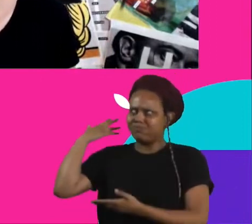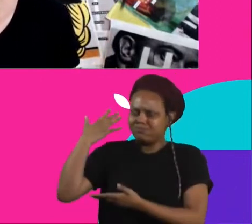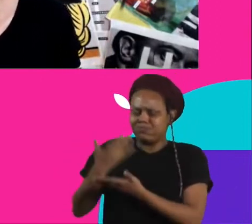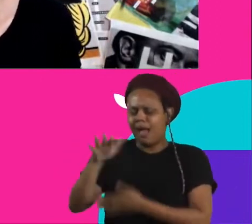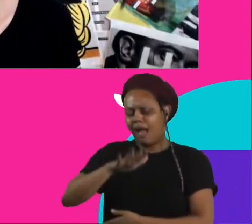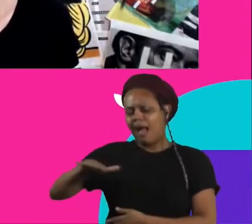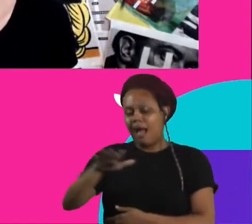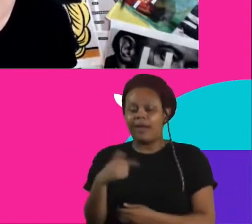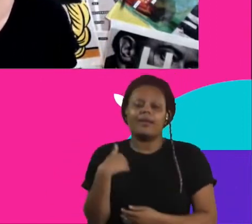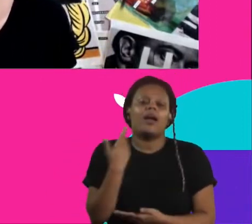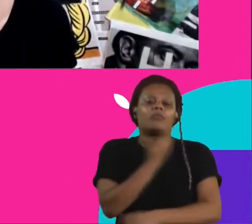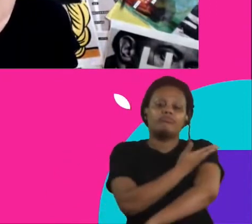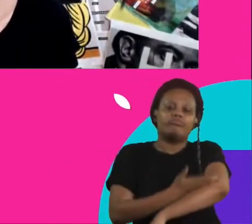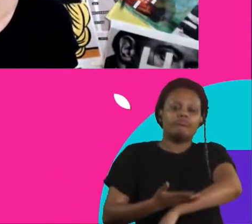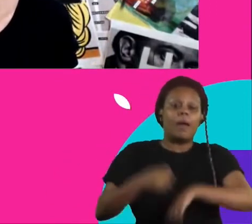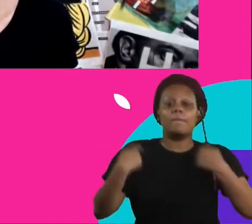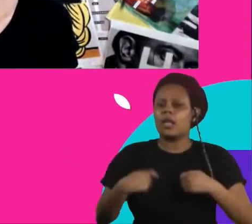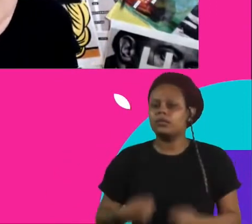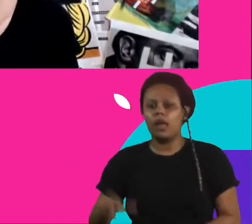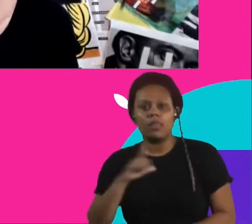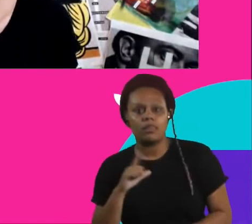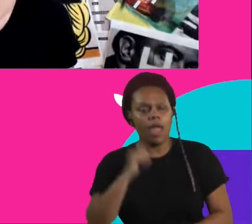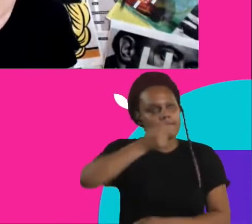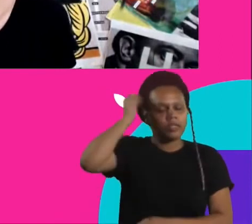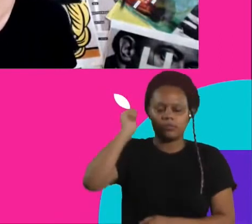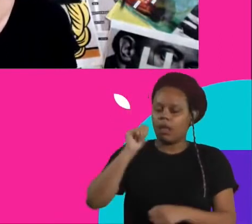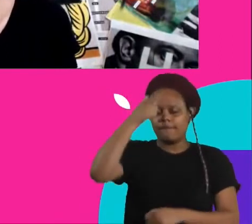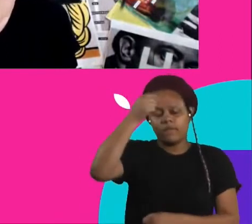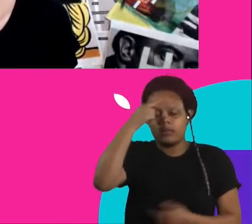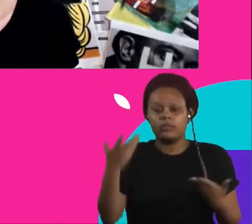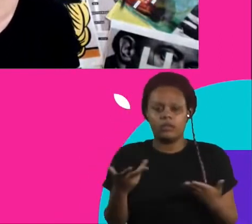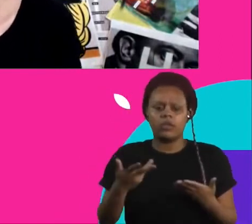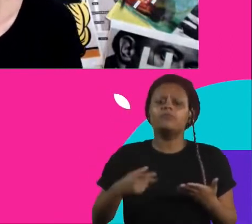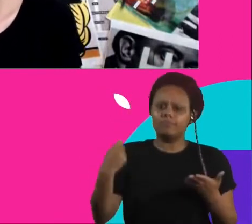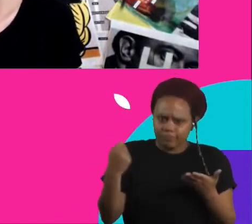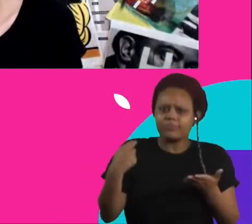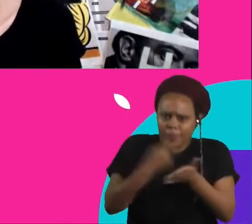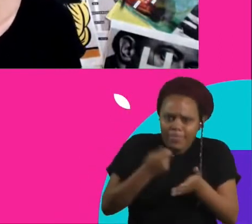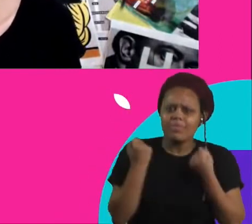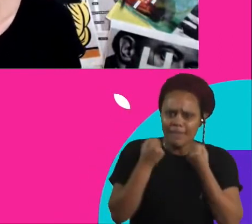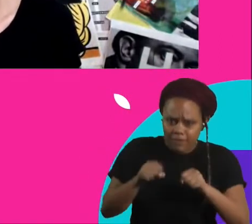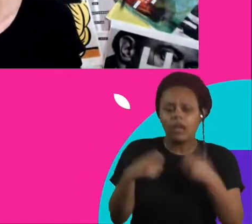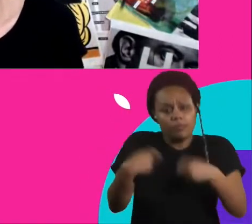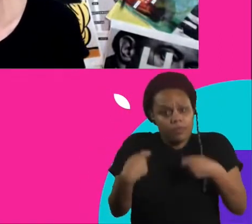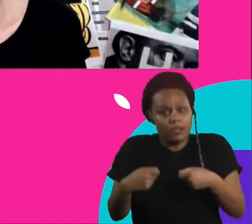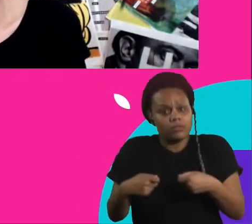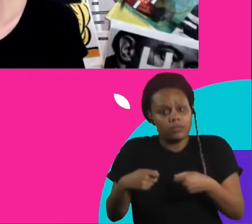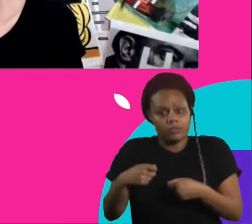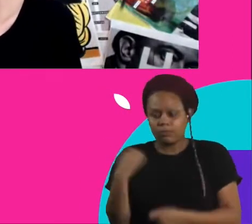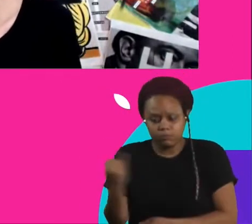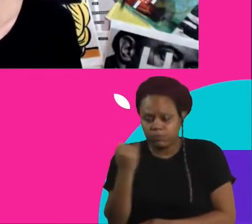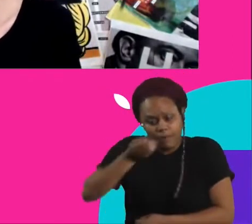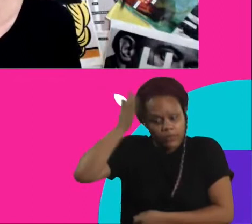de que tem que fazer isso, tem que fazer o vestibular, tem que terminar a faculdade. Eu defendo o vestibular, eu defendo a faculdade. Eu acho que precisamos